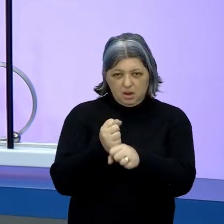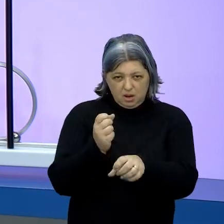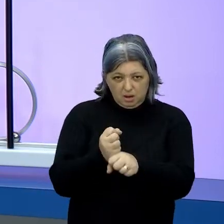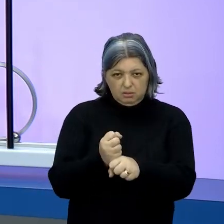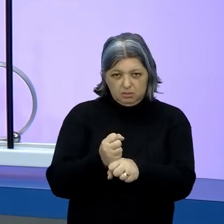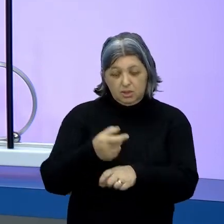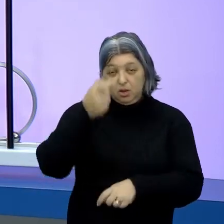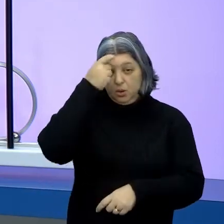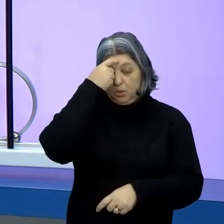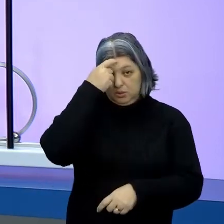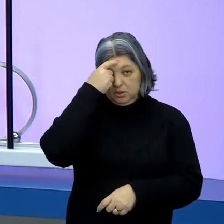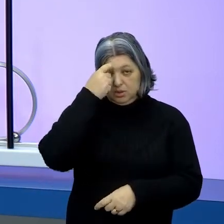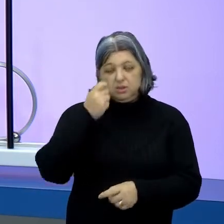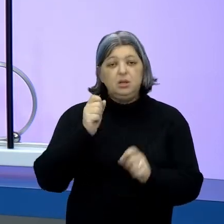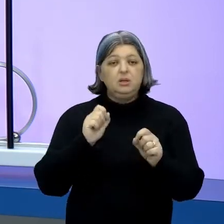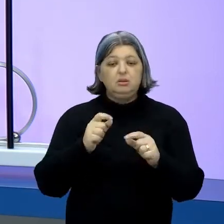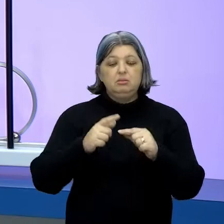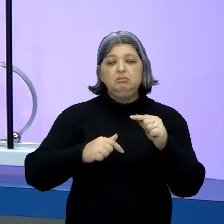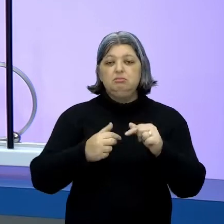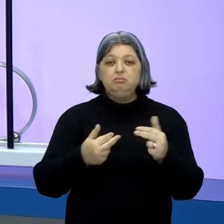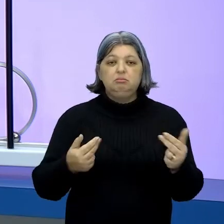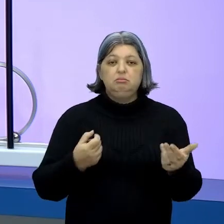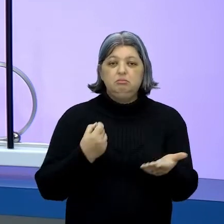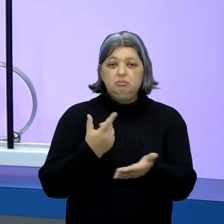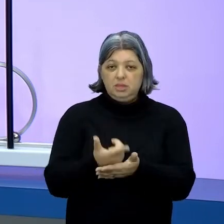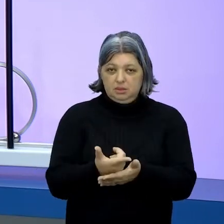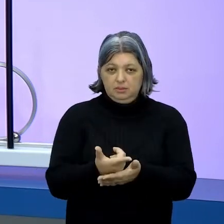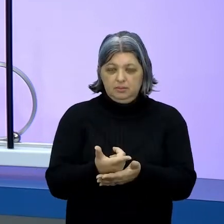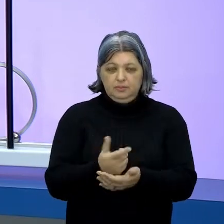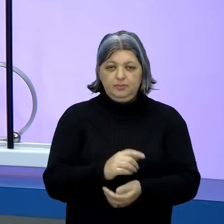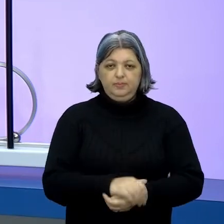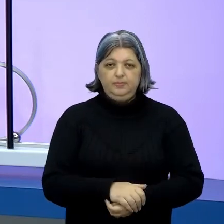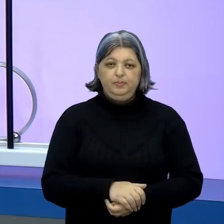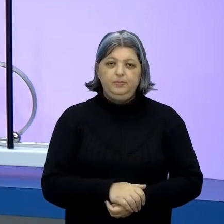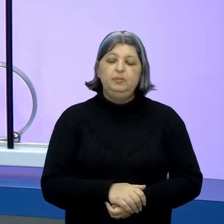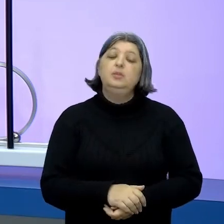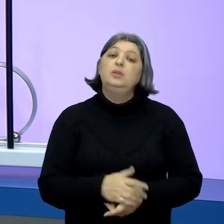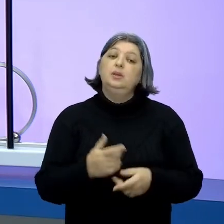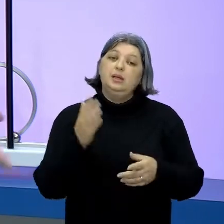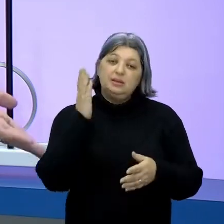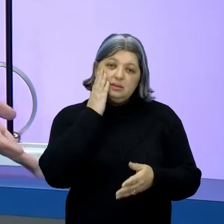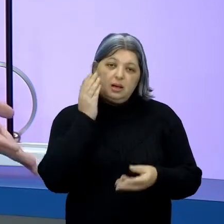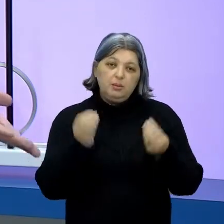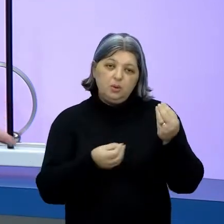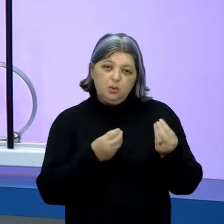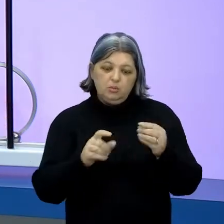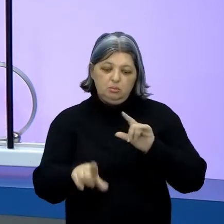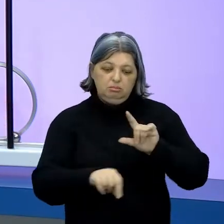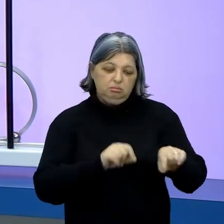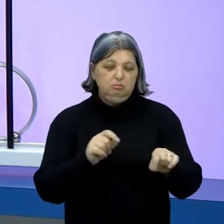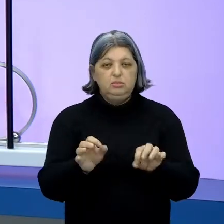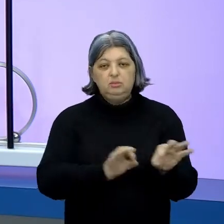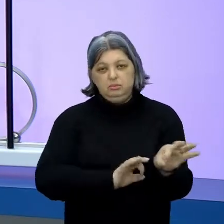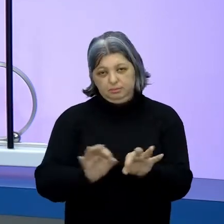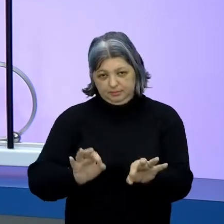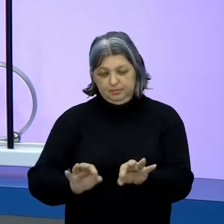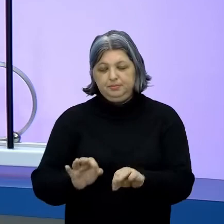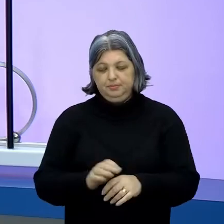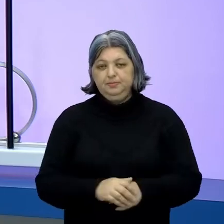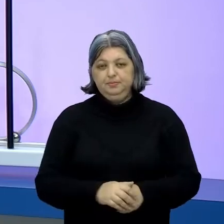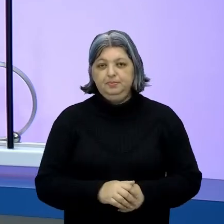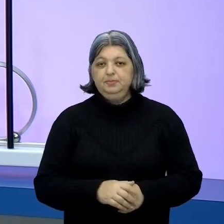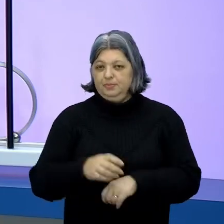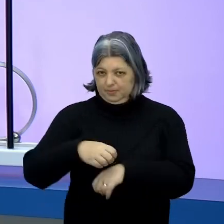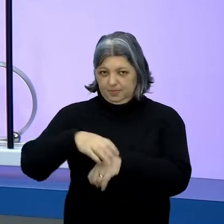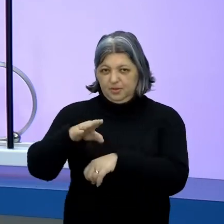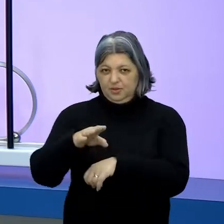consciência, né, do que a gente está pagando, a gente começa a ter propriedade na hora de fazer esse planejamento. Exato. Então, ó, fica aqui a